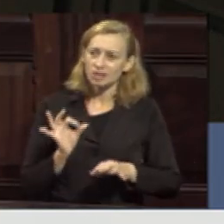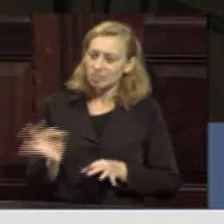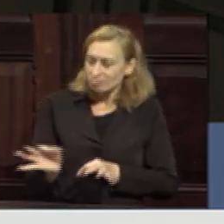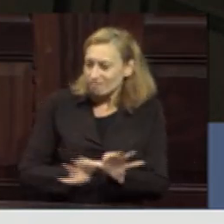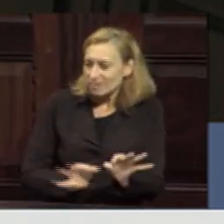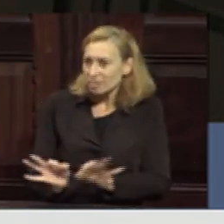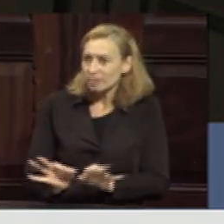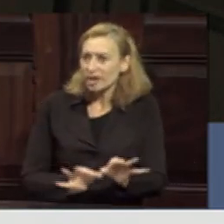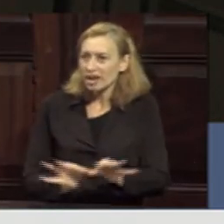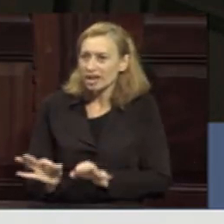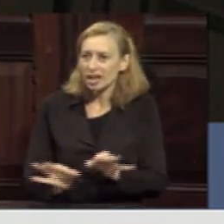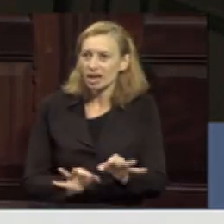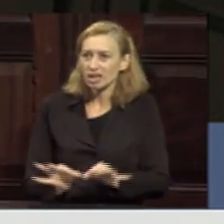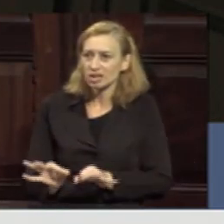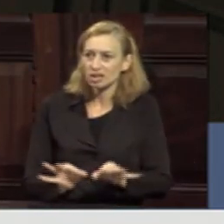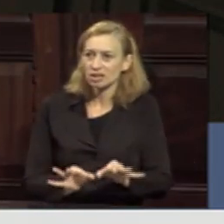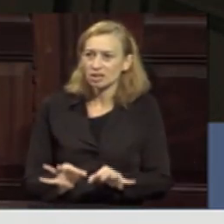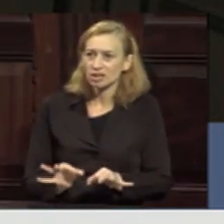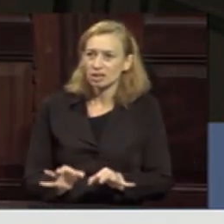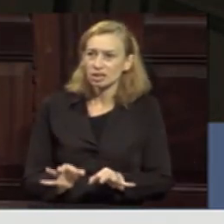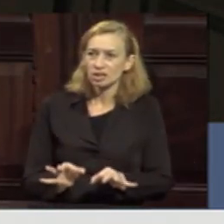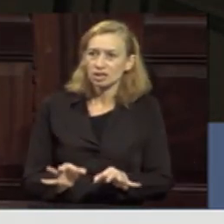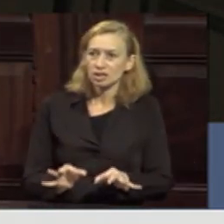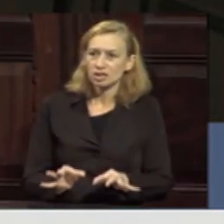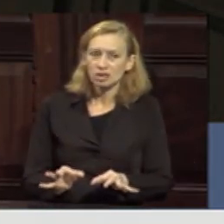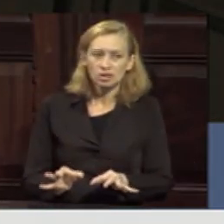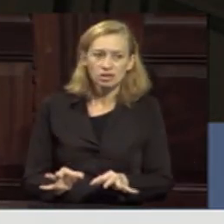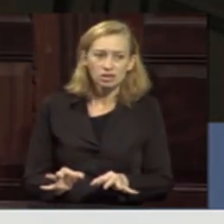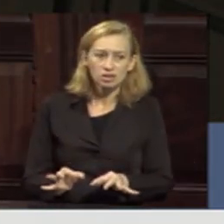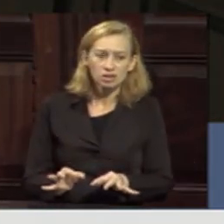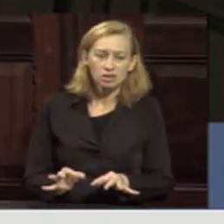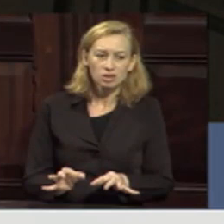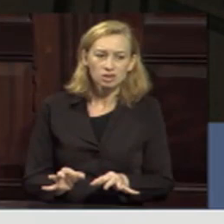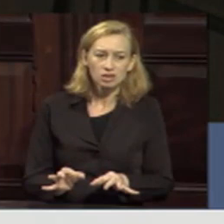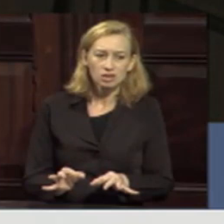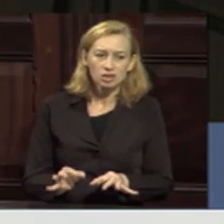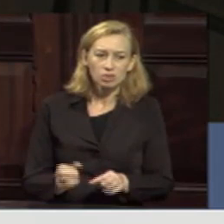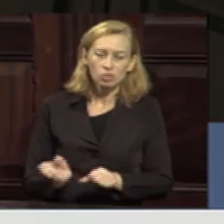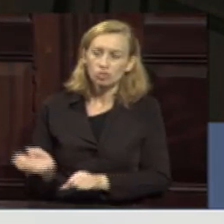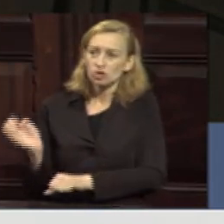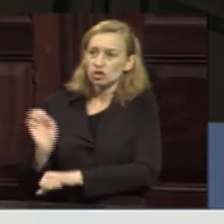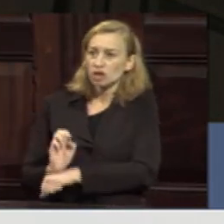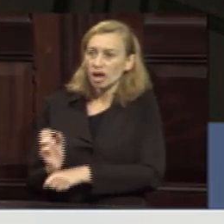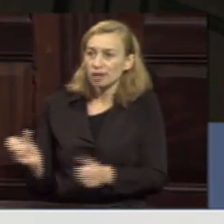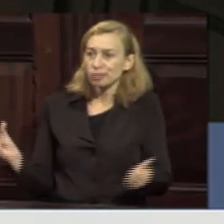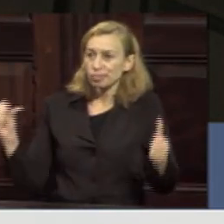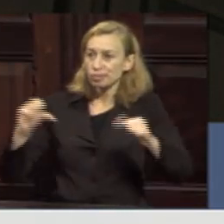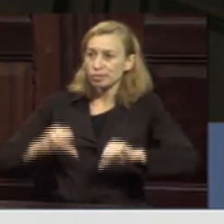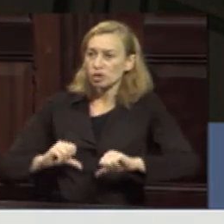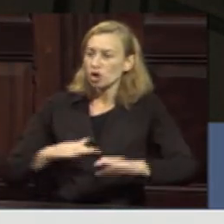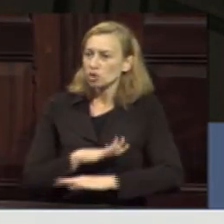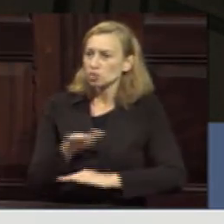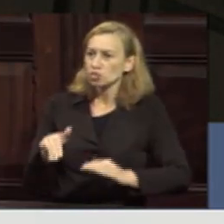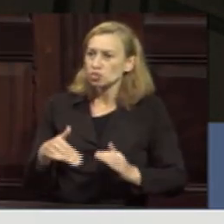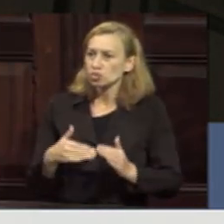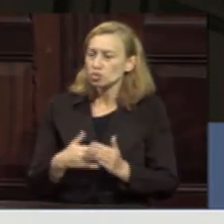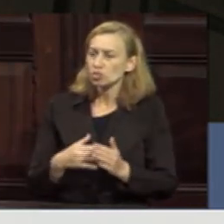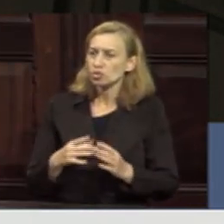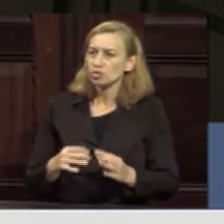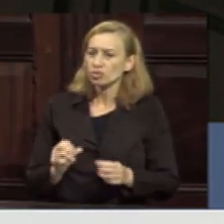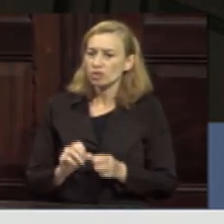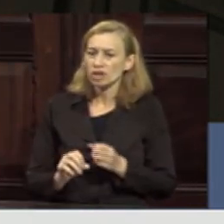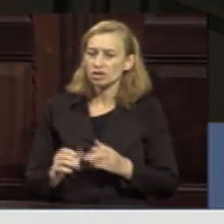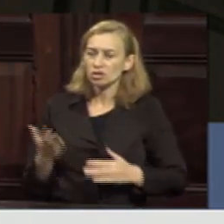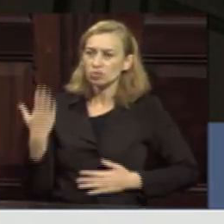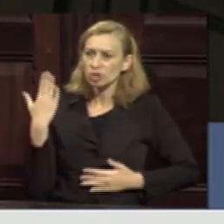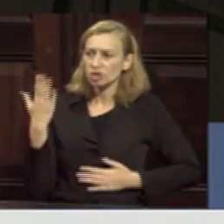A falência dos serviços públicos. Tudo isso faz com que essa bandidagem ganhe força